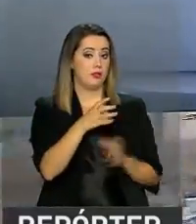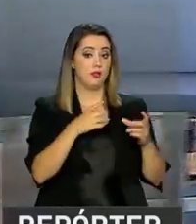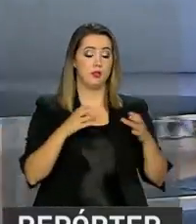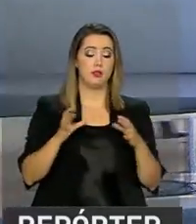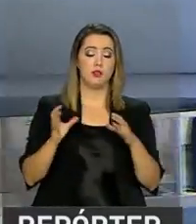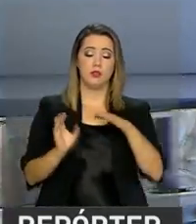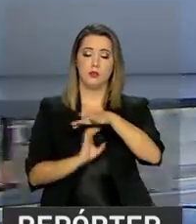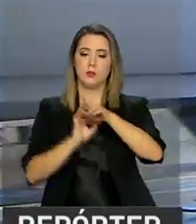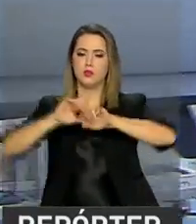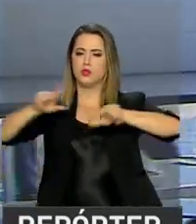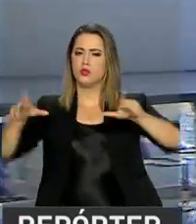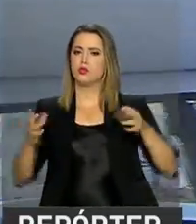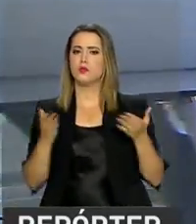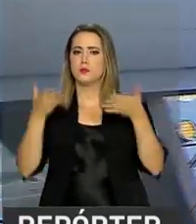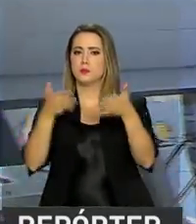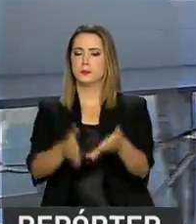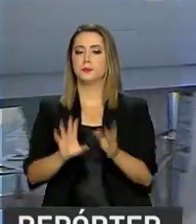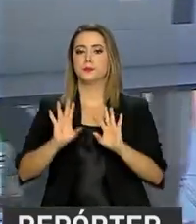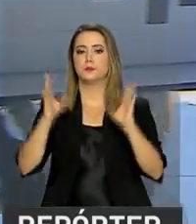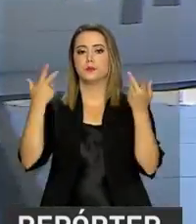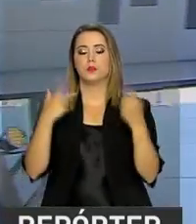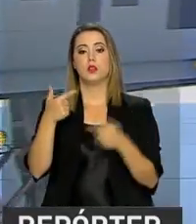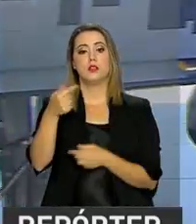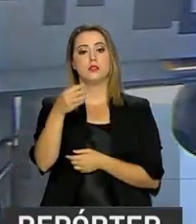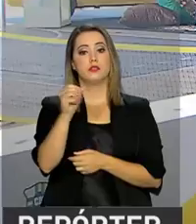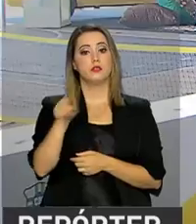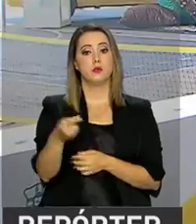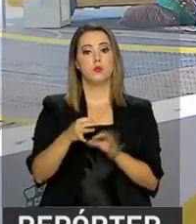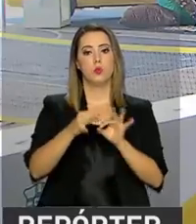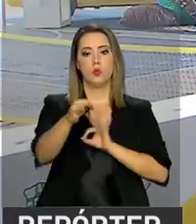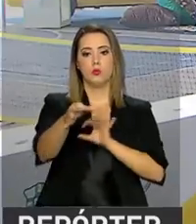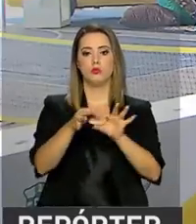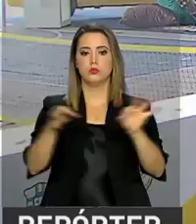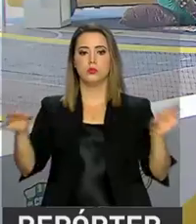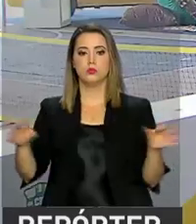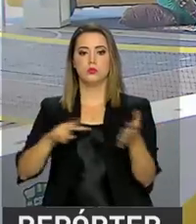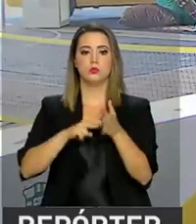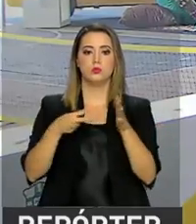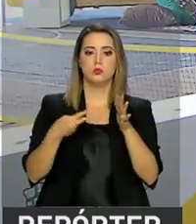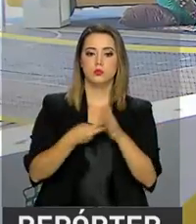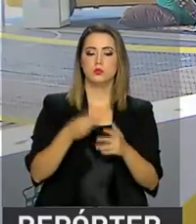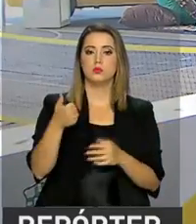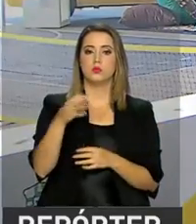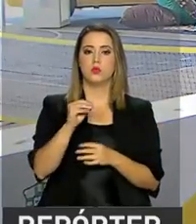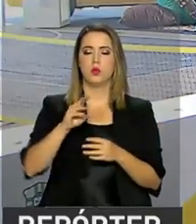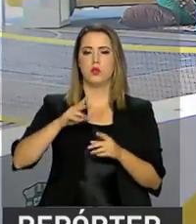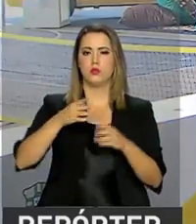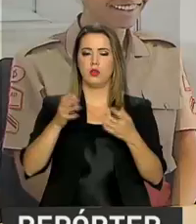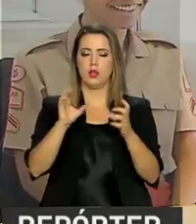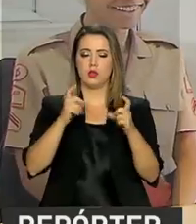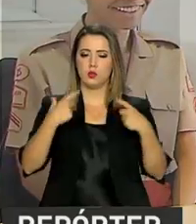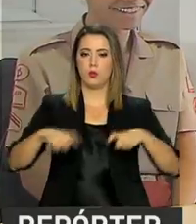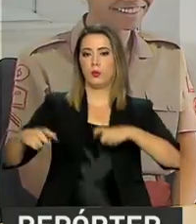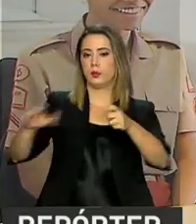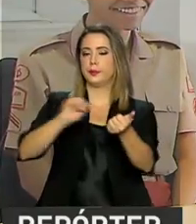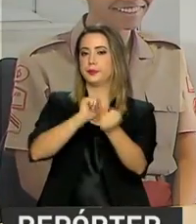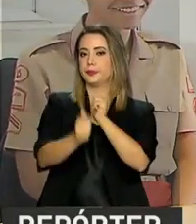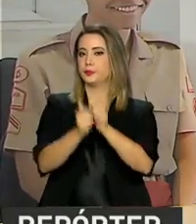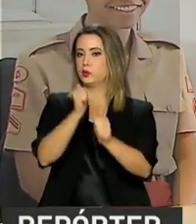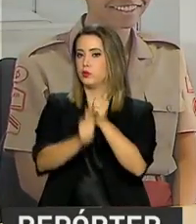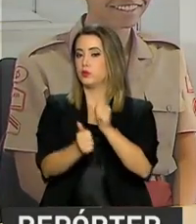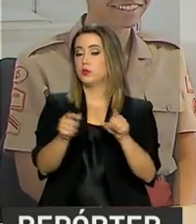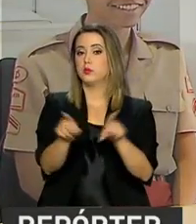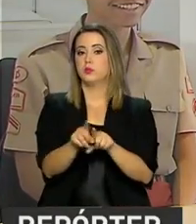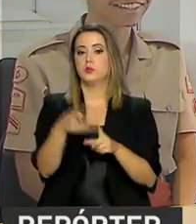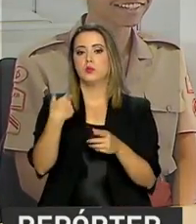do evento em Brasília. São 70 mil metros quadrados, o que equivale a 10 campos de futebol, com atividades